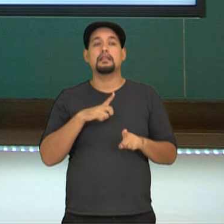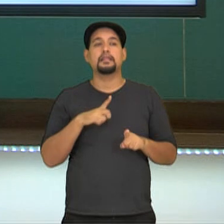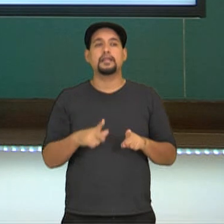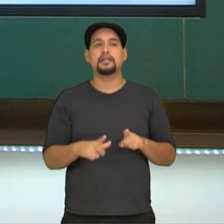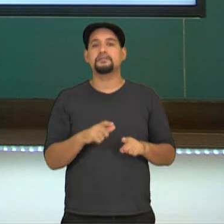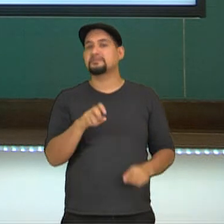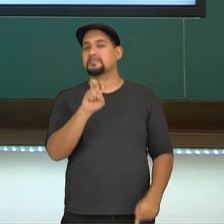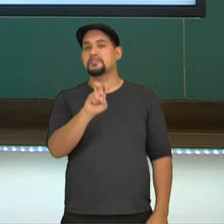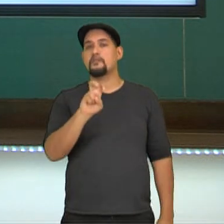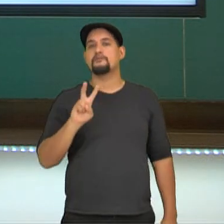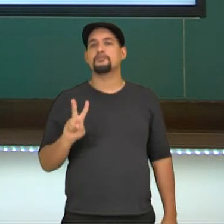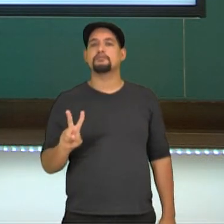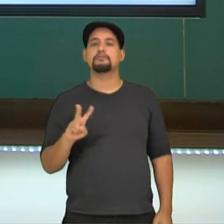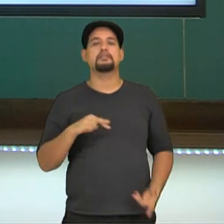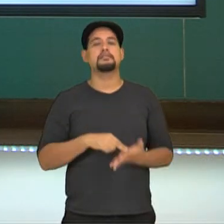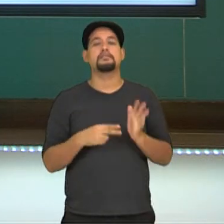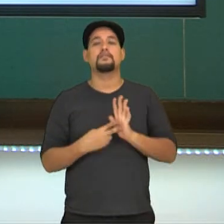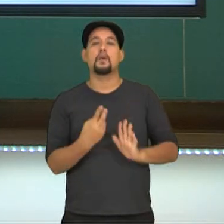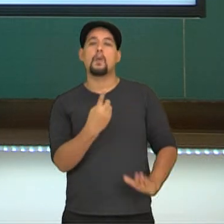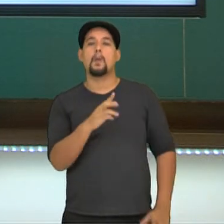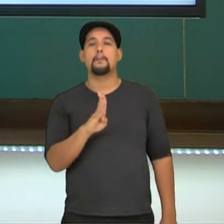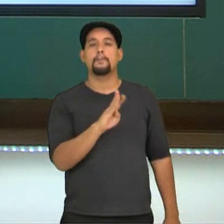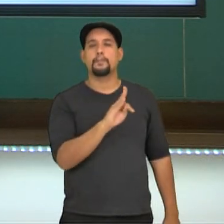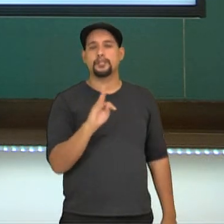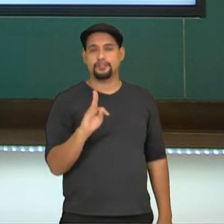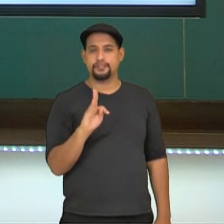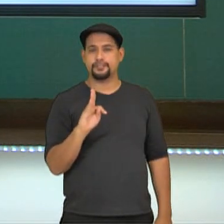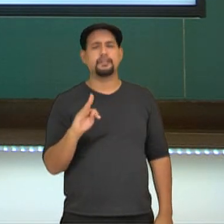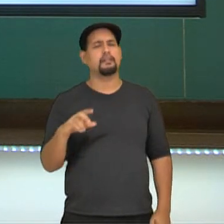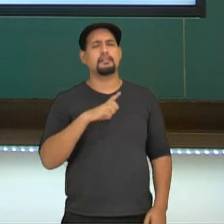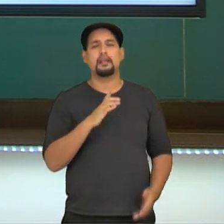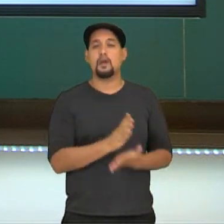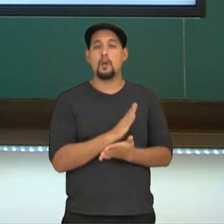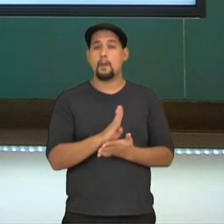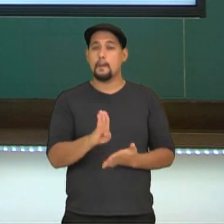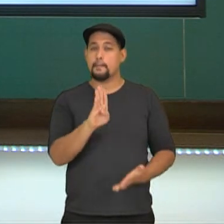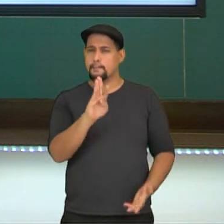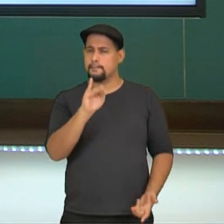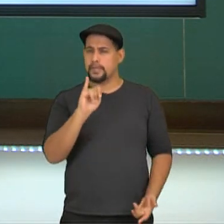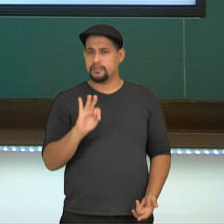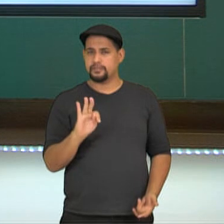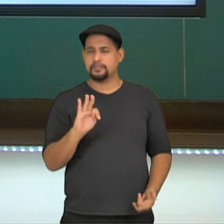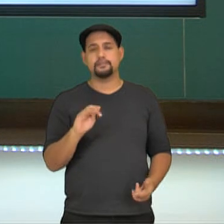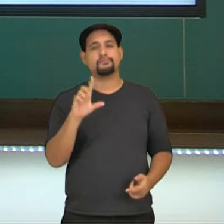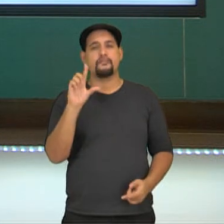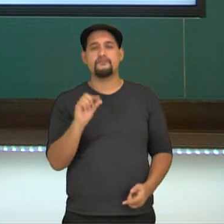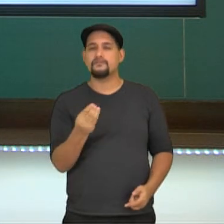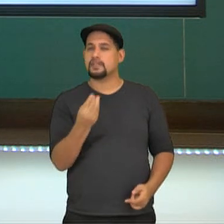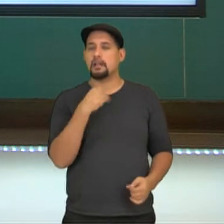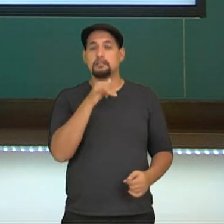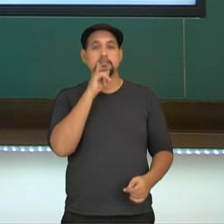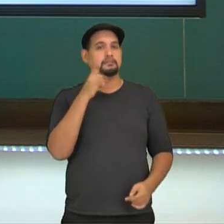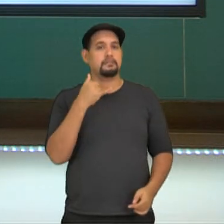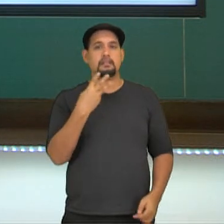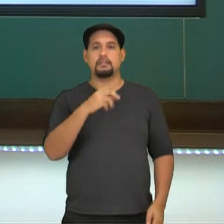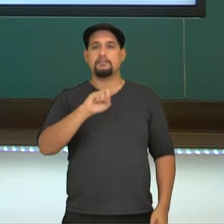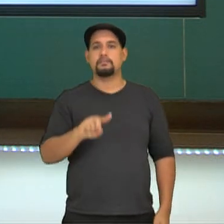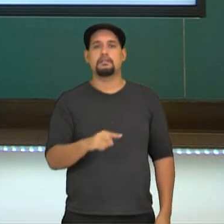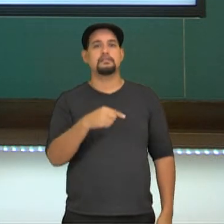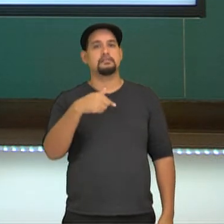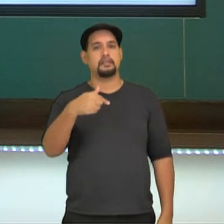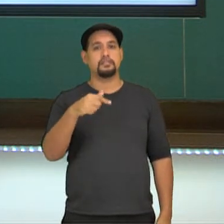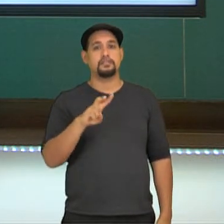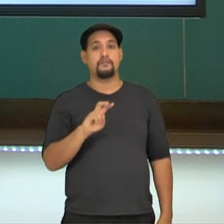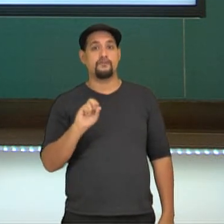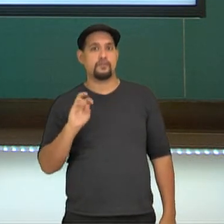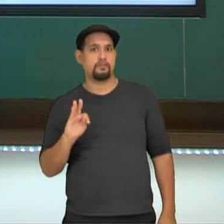5 volts da tensão, que é um bit médio. Tem bits que são com tensão mais baixa. No caso do celular, 3,7 volts,